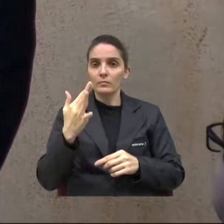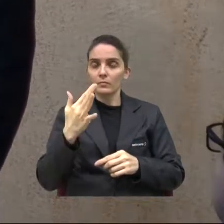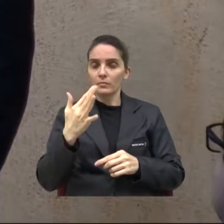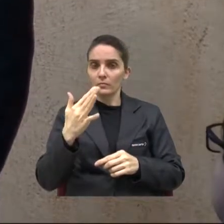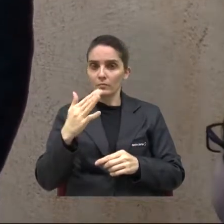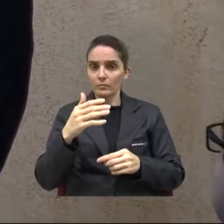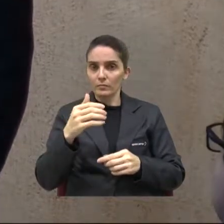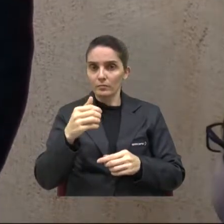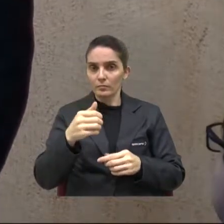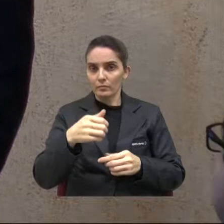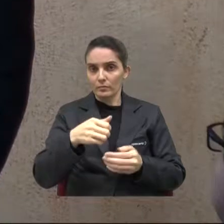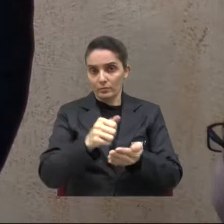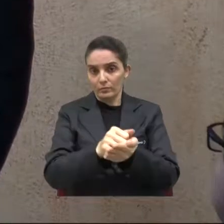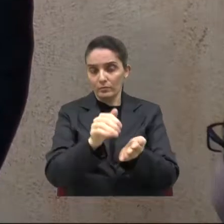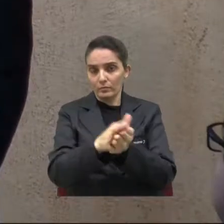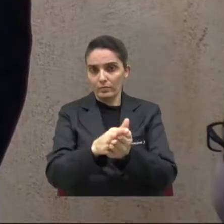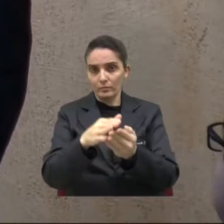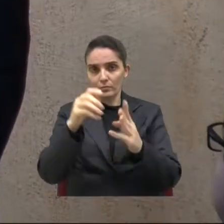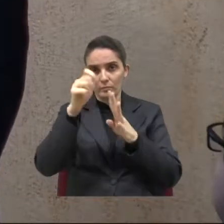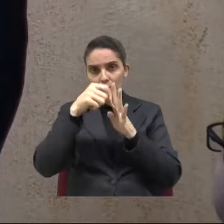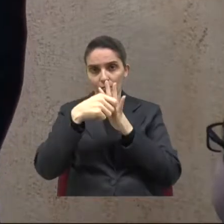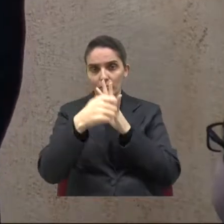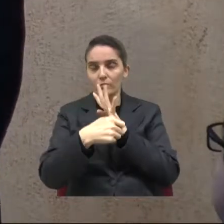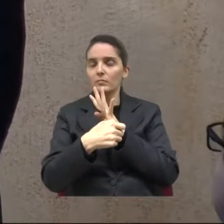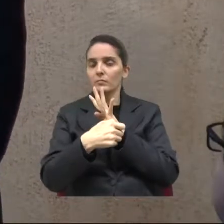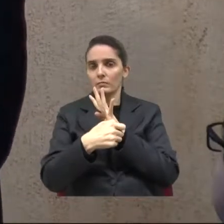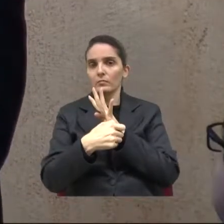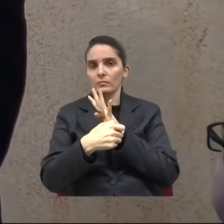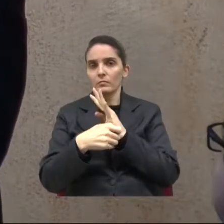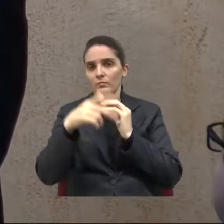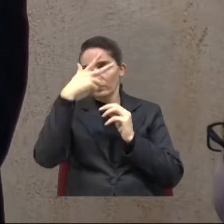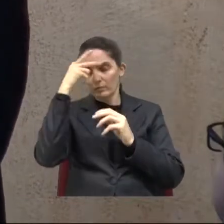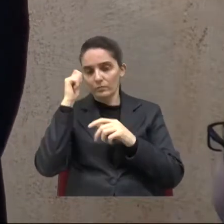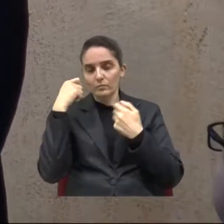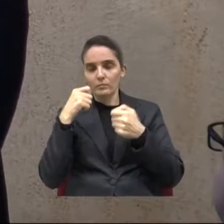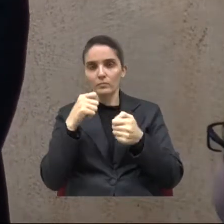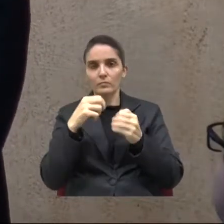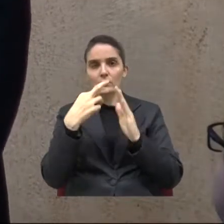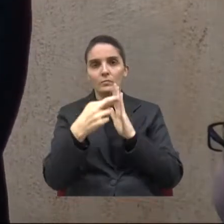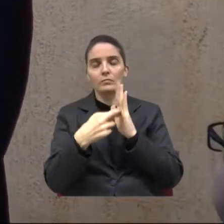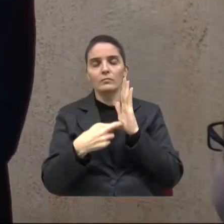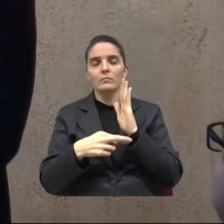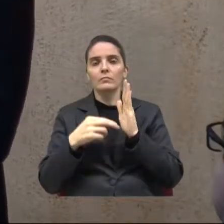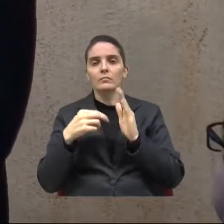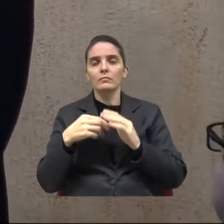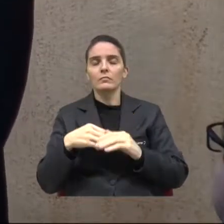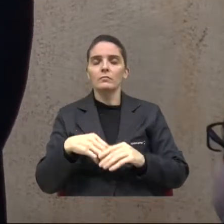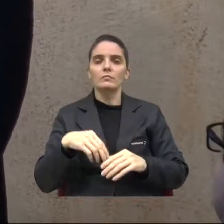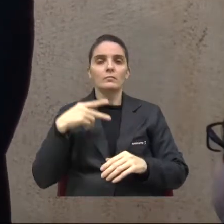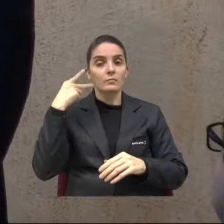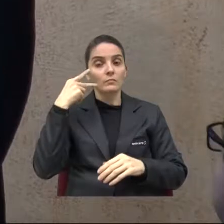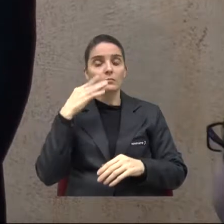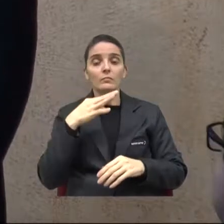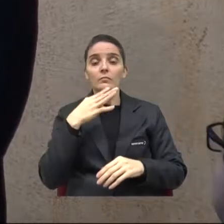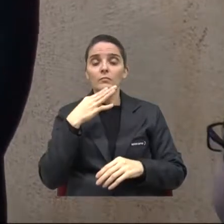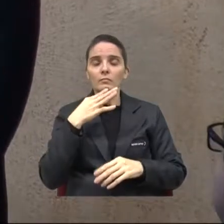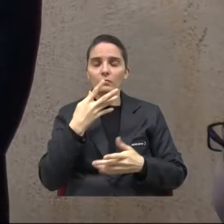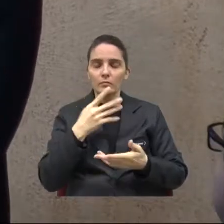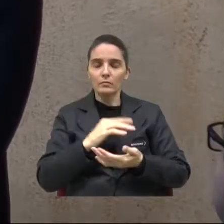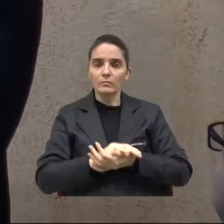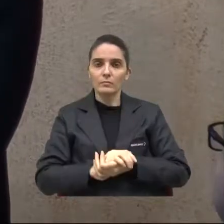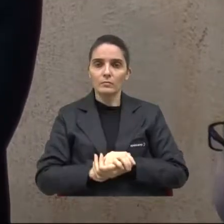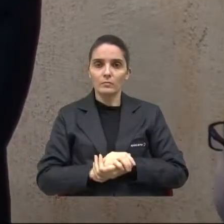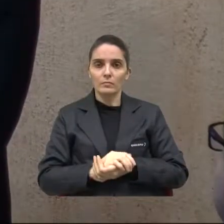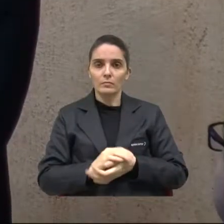quadrimestralmente. Né? A cada 4 meses, a Prefeitura envia um relatório a esta casa. Nesse projeto, nós pedimos